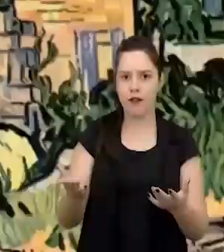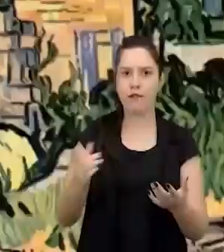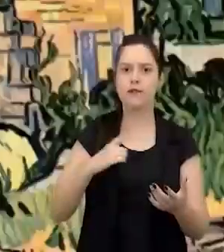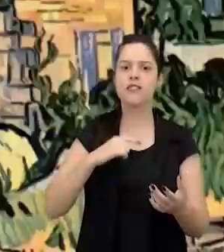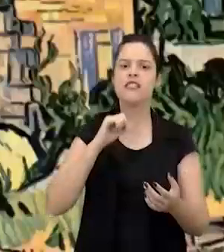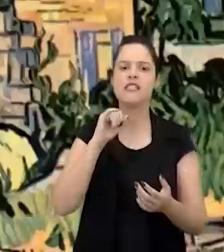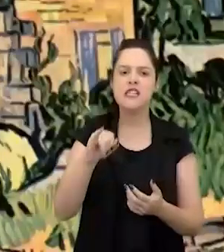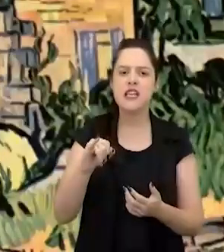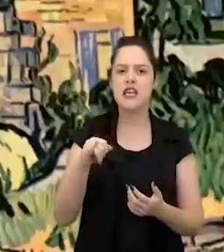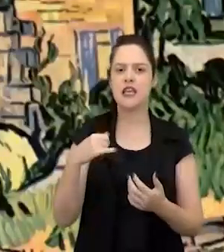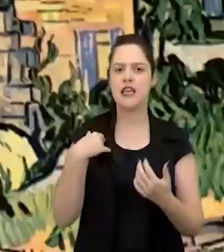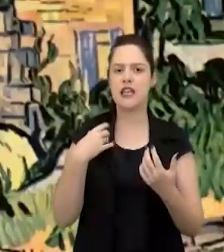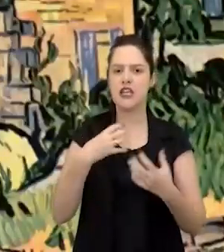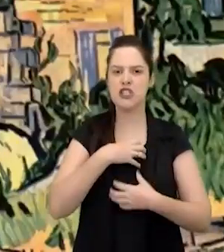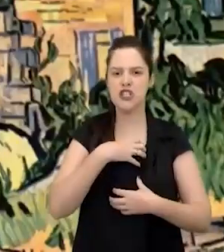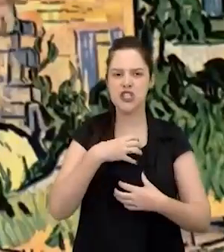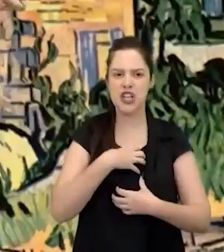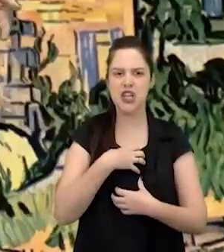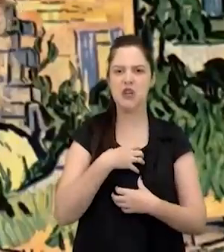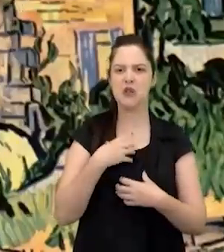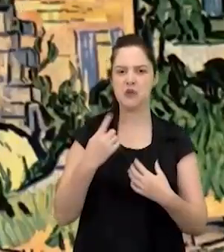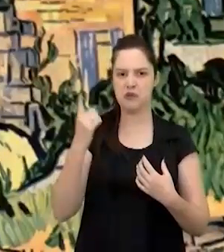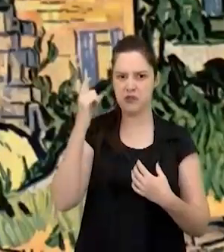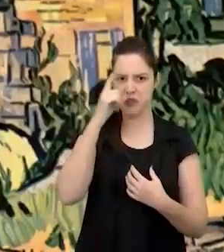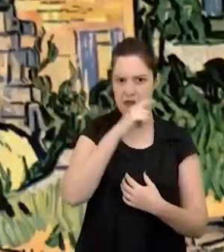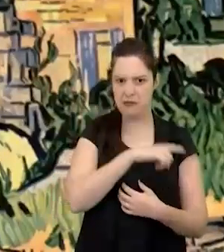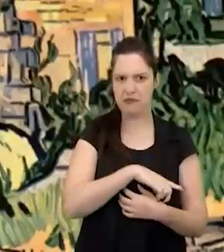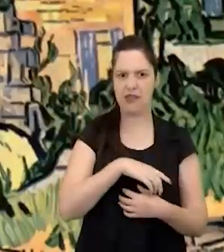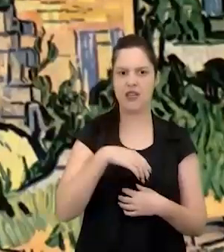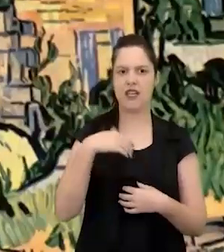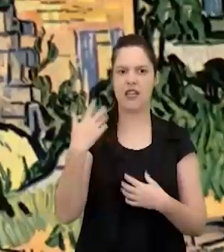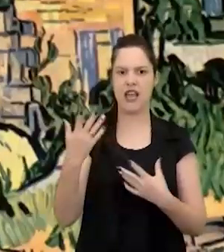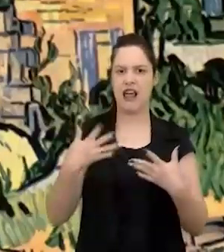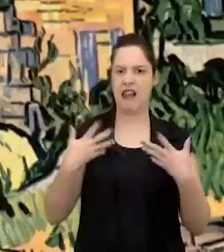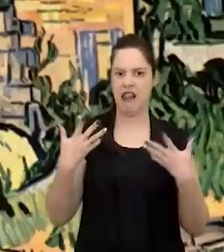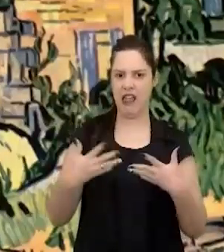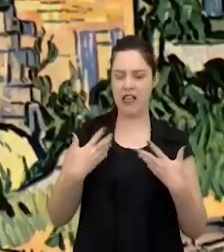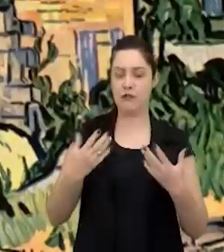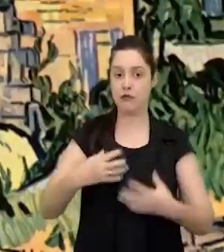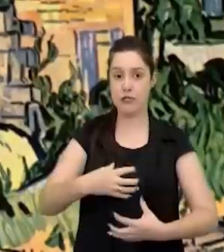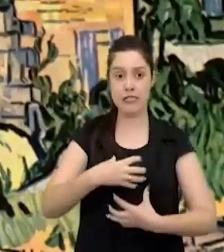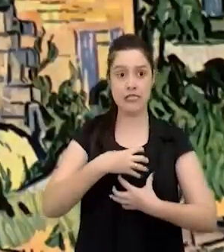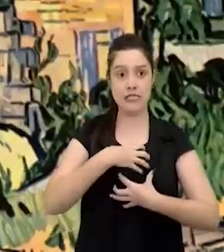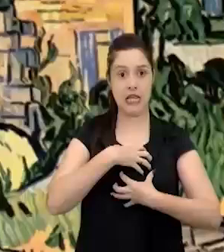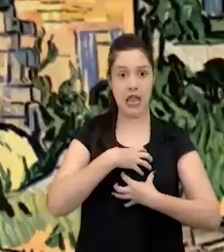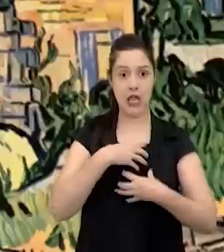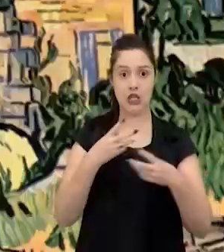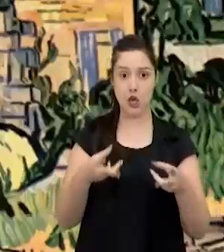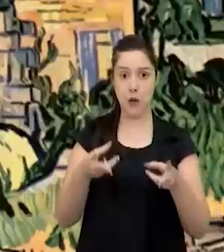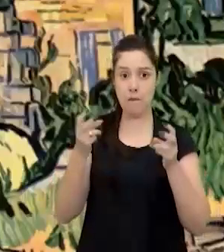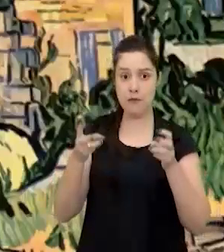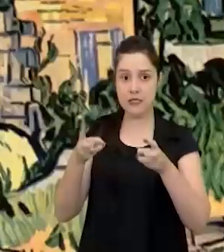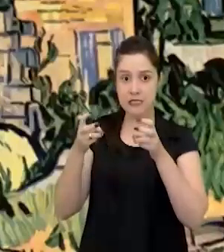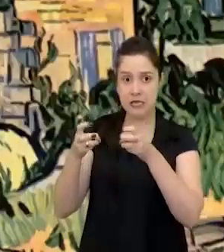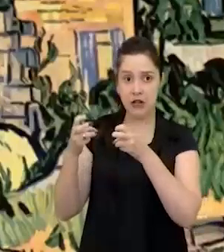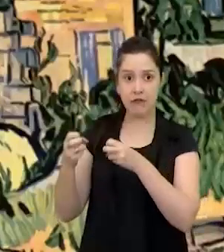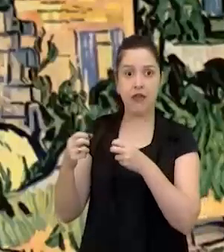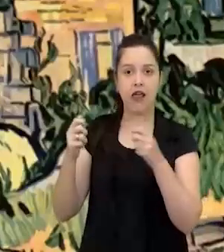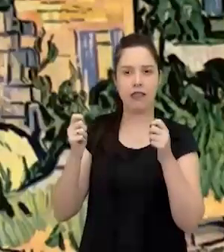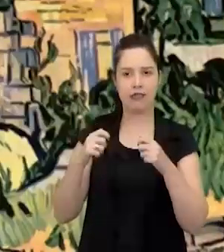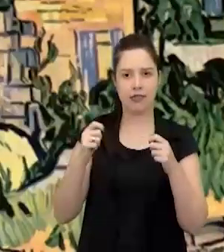pela vestimenta, pelas cores... Ela tá triste. Ela está a mulher alegre. triste. O que você sente ao observar já começa a ser